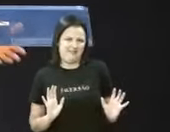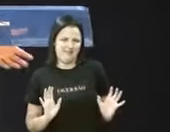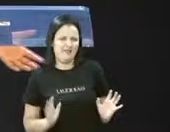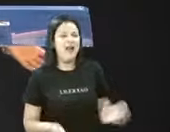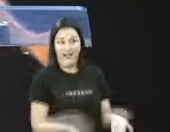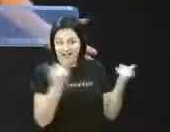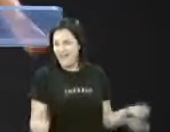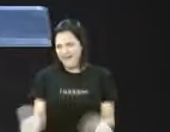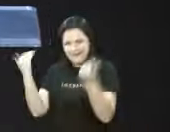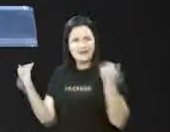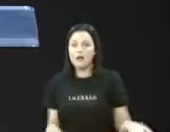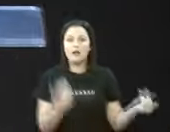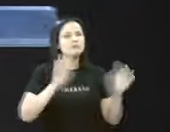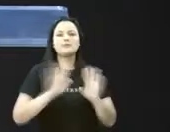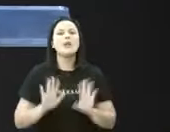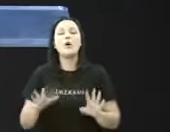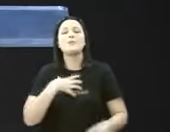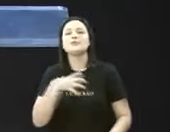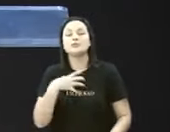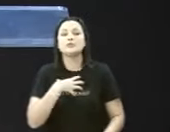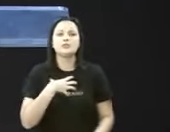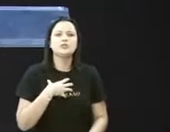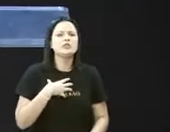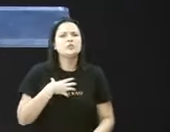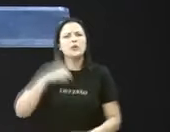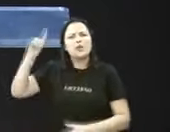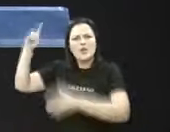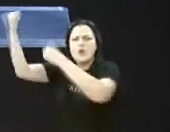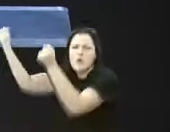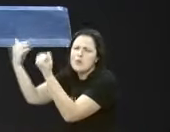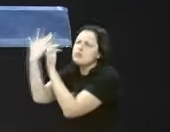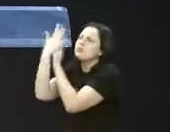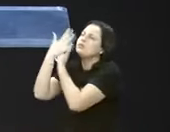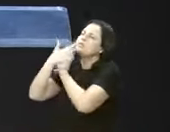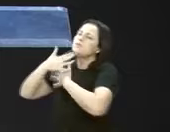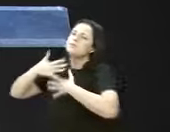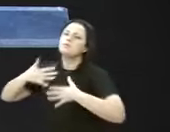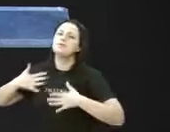mas eu sinto um fluir de Deus.